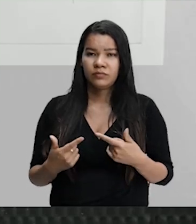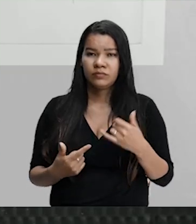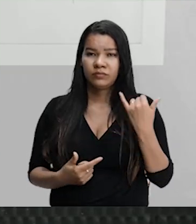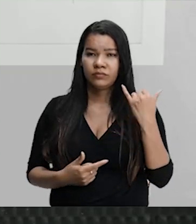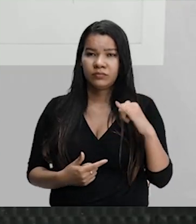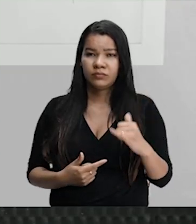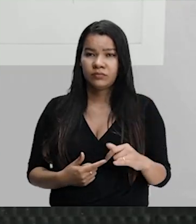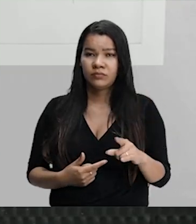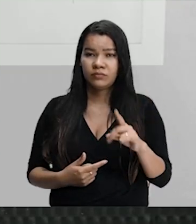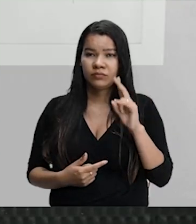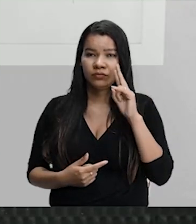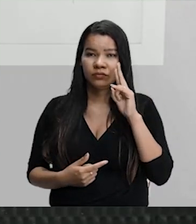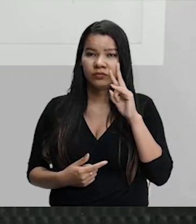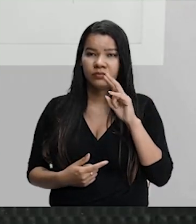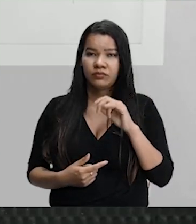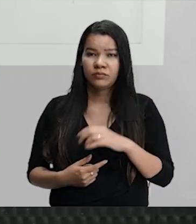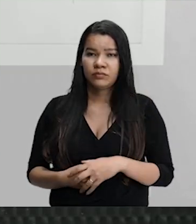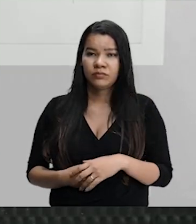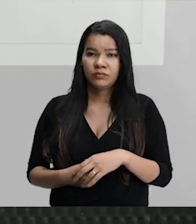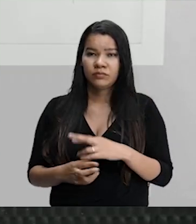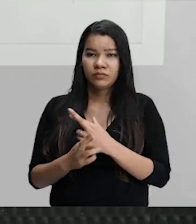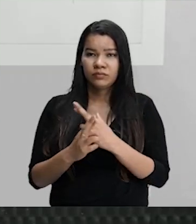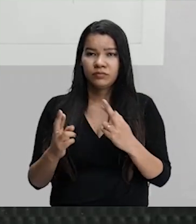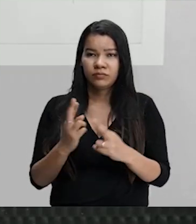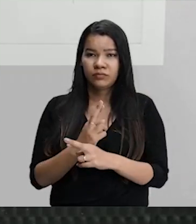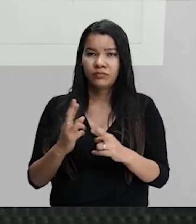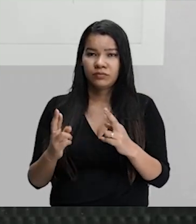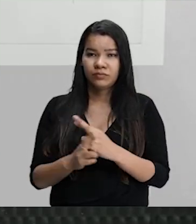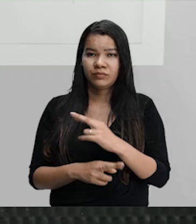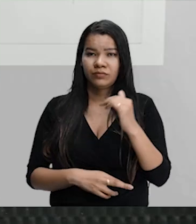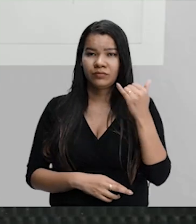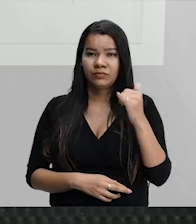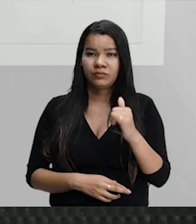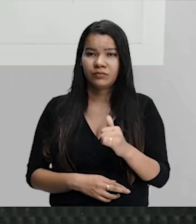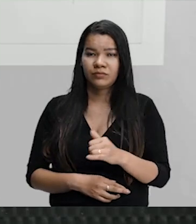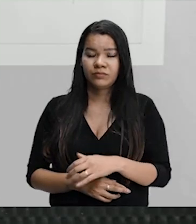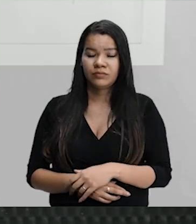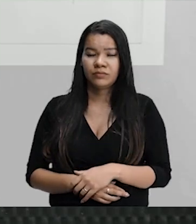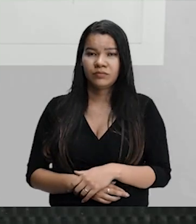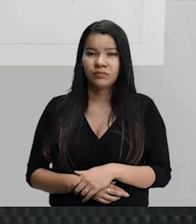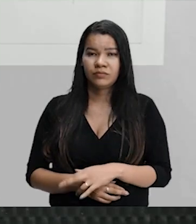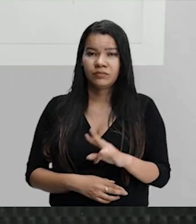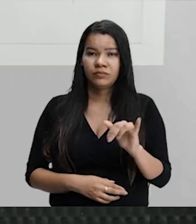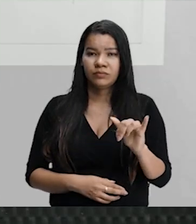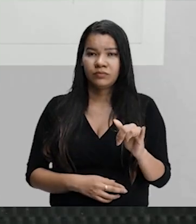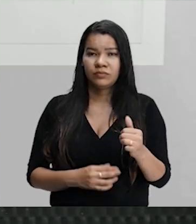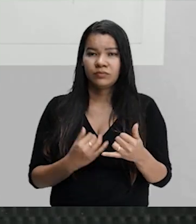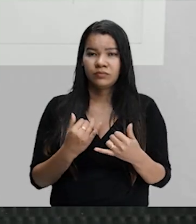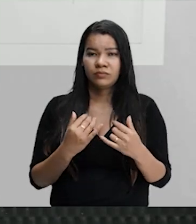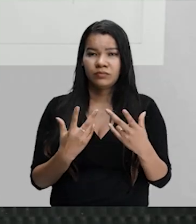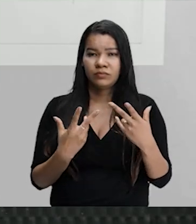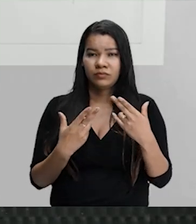Lembra lá daquela relaçãozinha, né, de energia. Ó. Energia vai ser igual a constante de Planck vezes